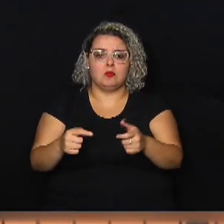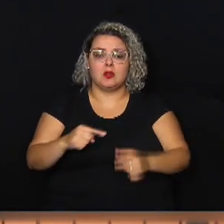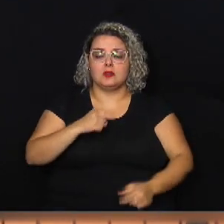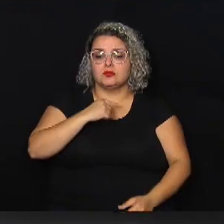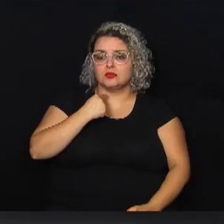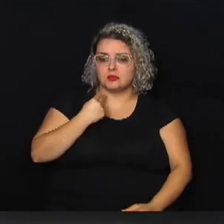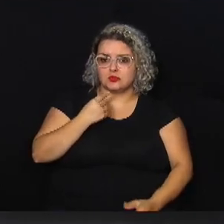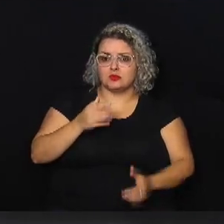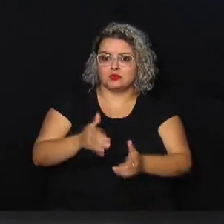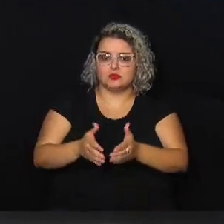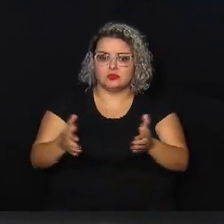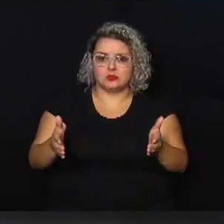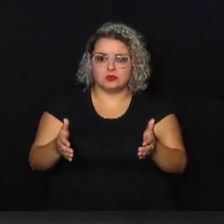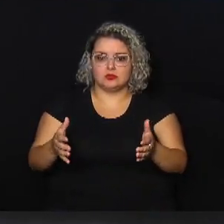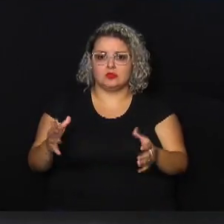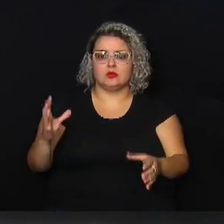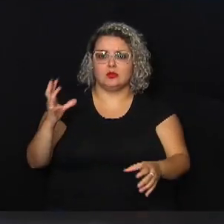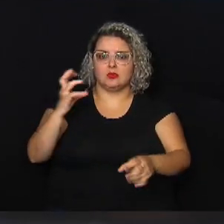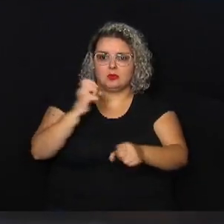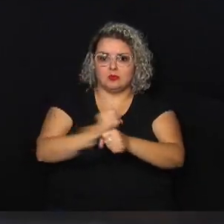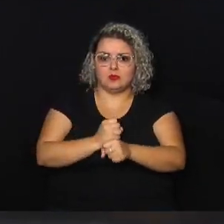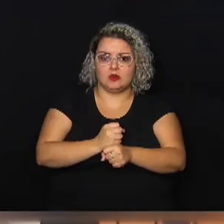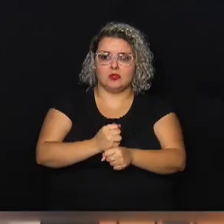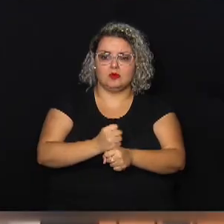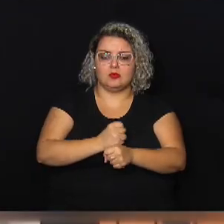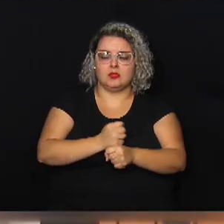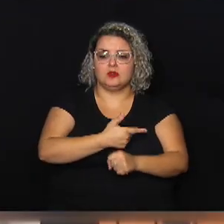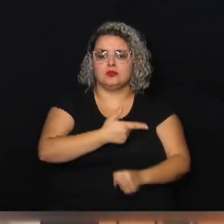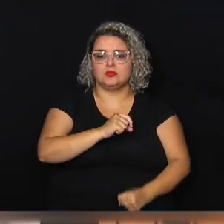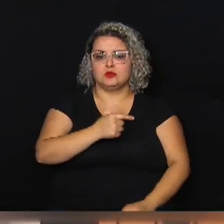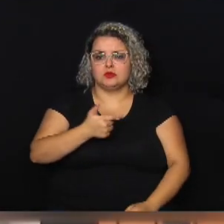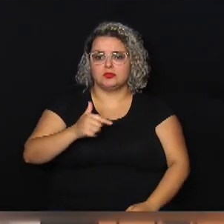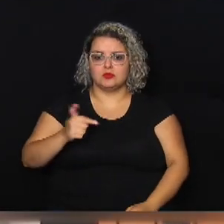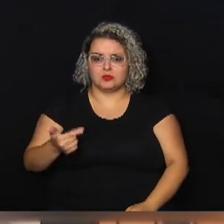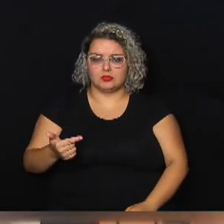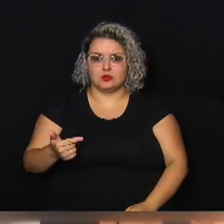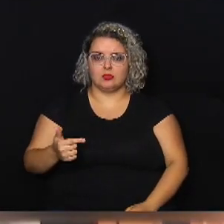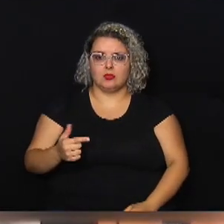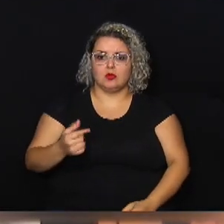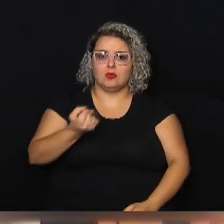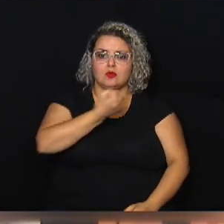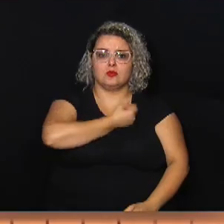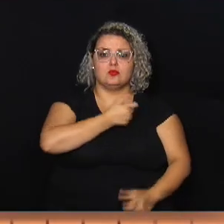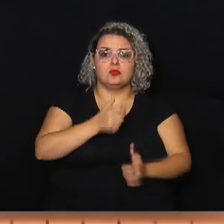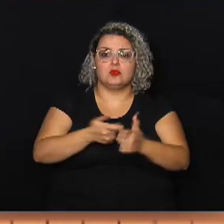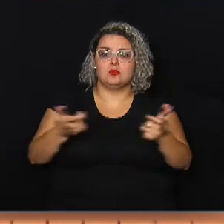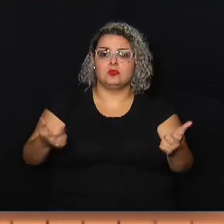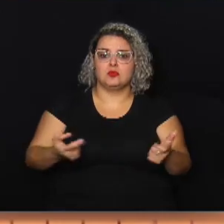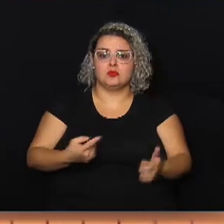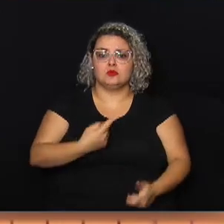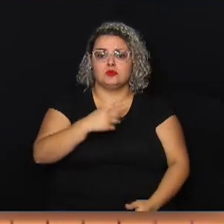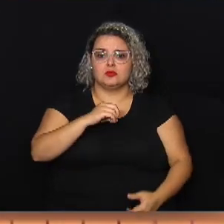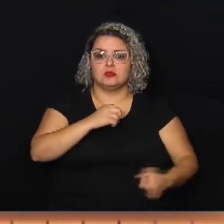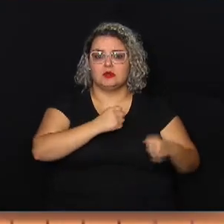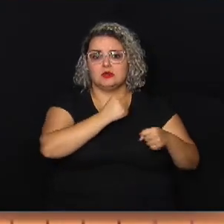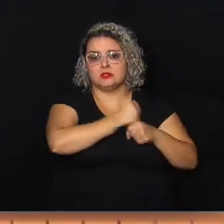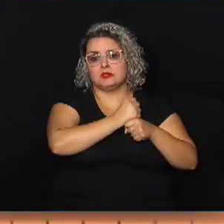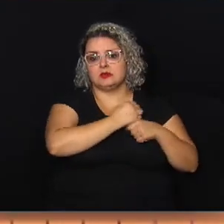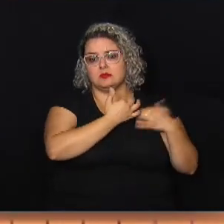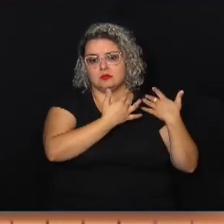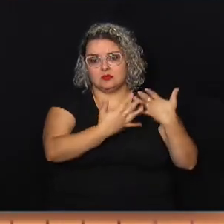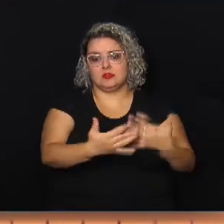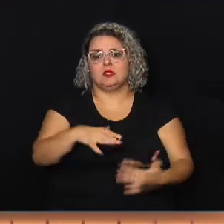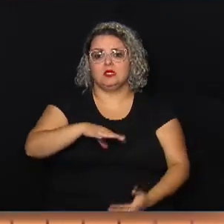estupro, fechando o ano de 2022 com o maior número de registros dos últimos 10 anos em Campinas e